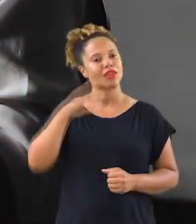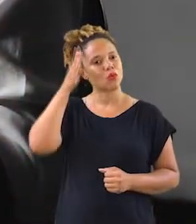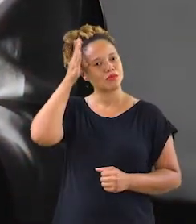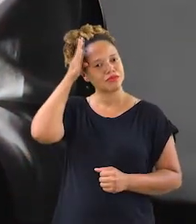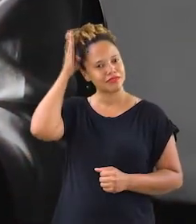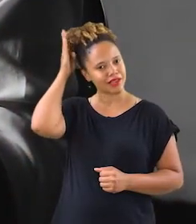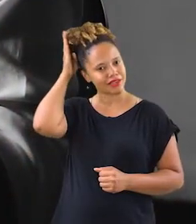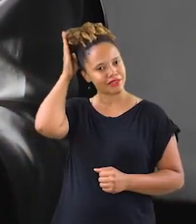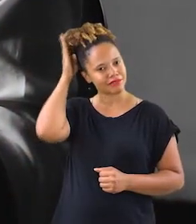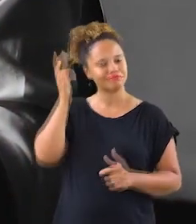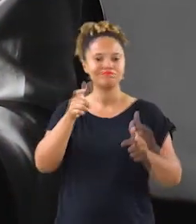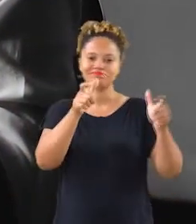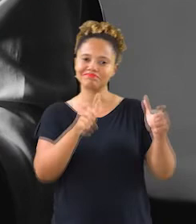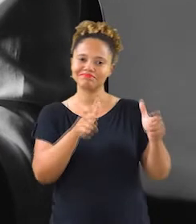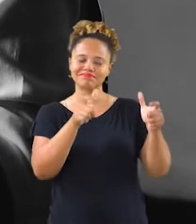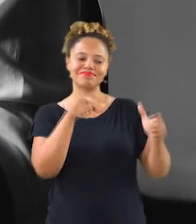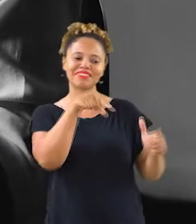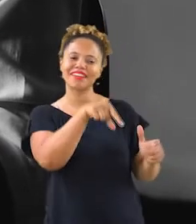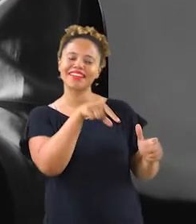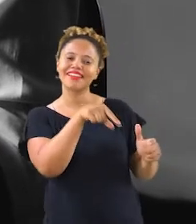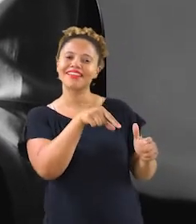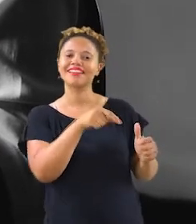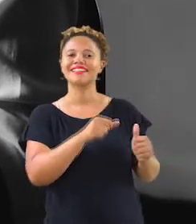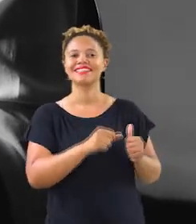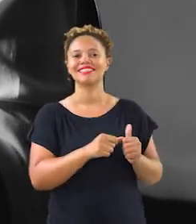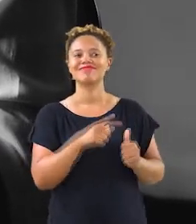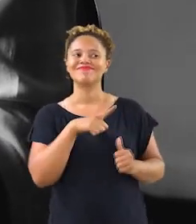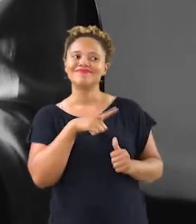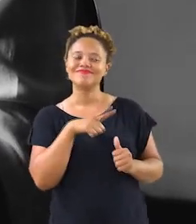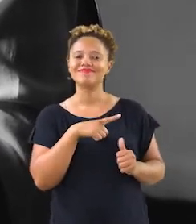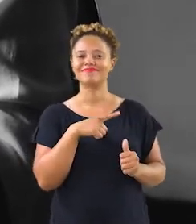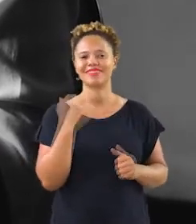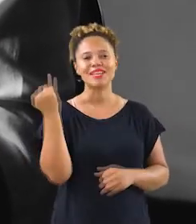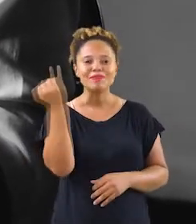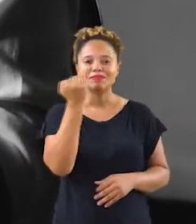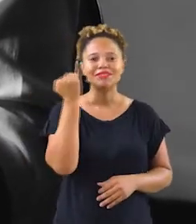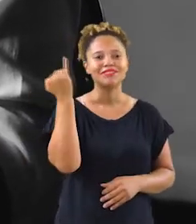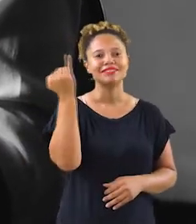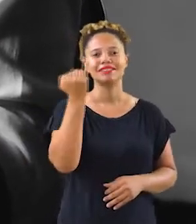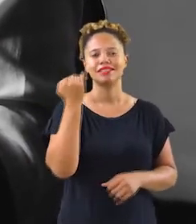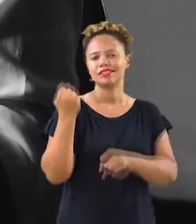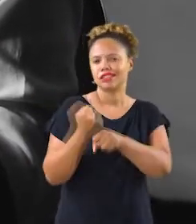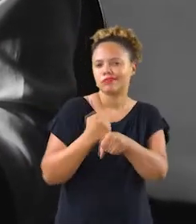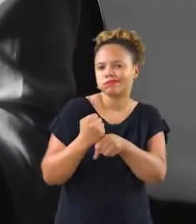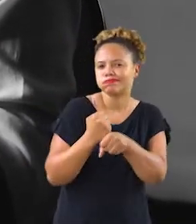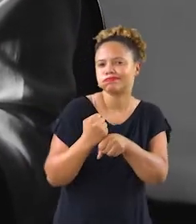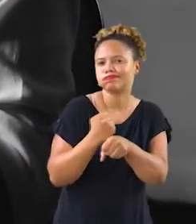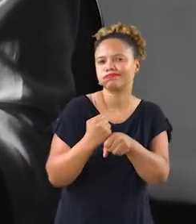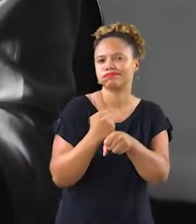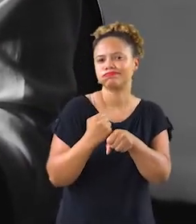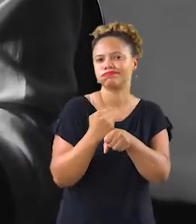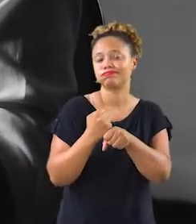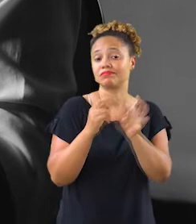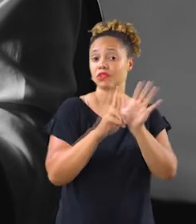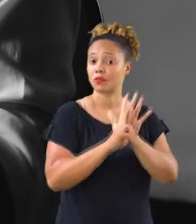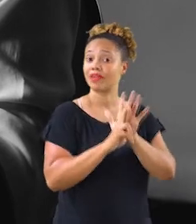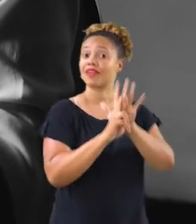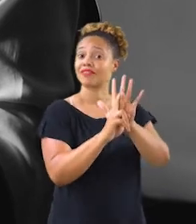Que eu acho que ele tem sido há anos uma grande